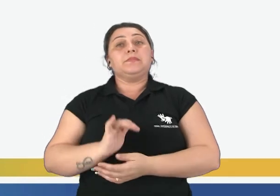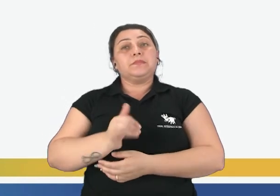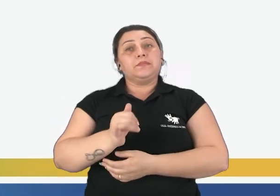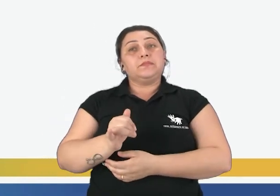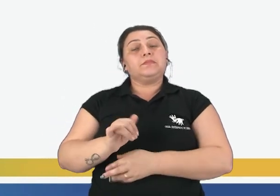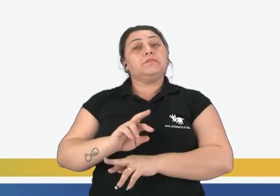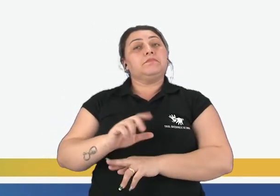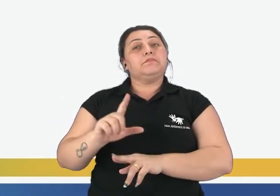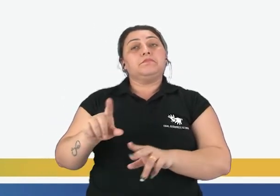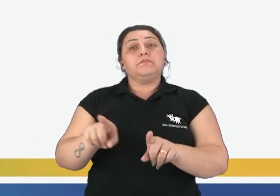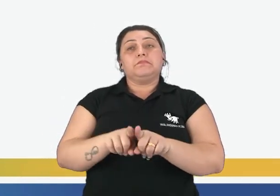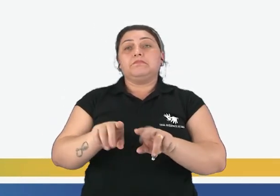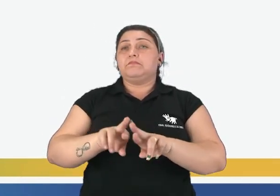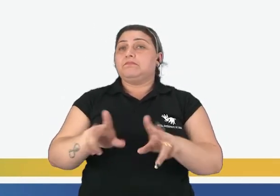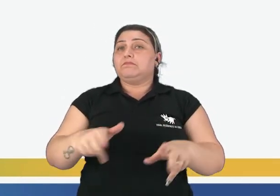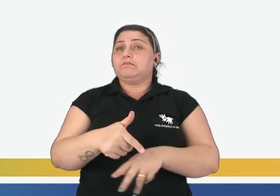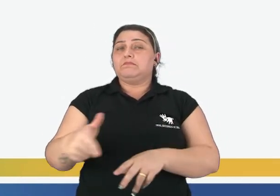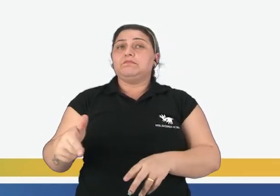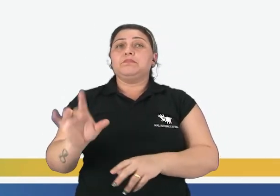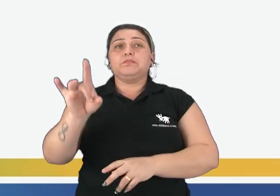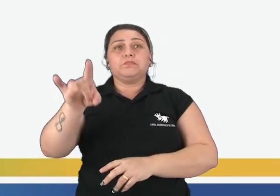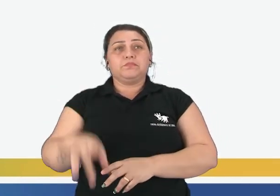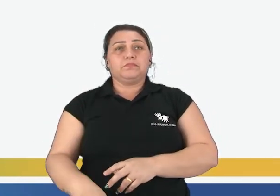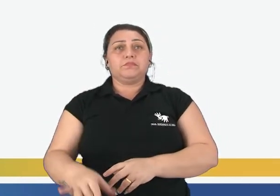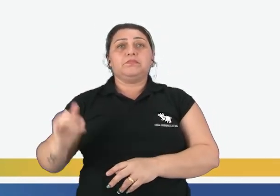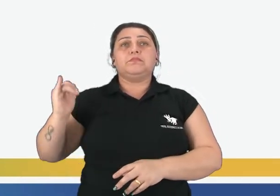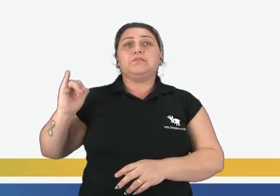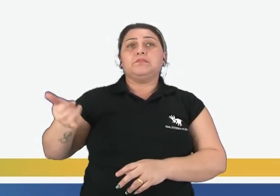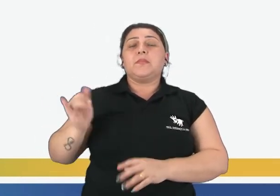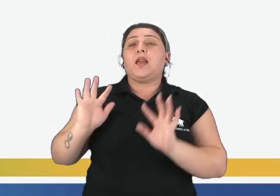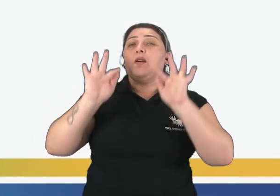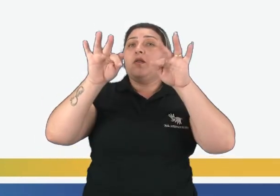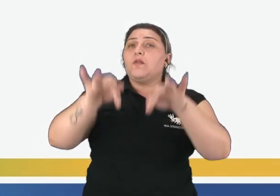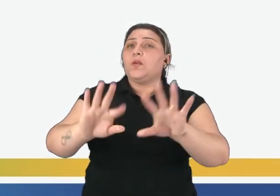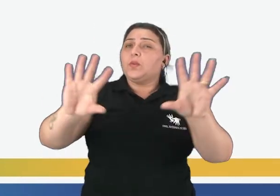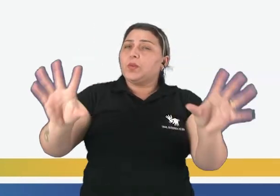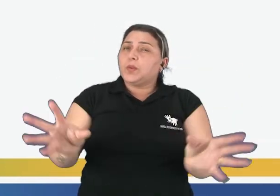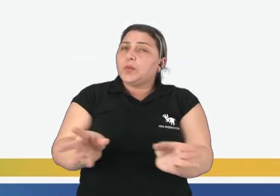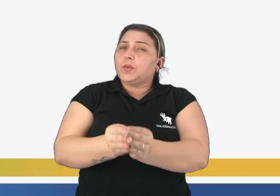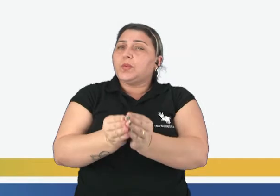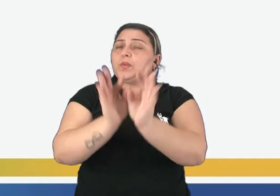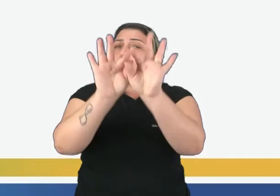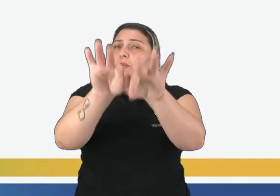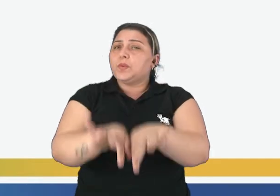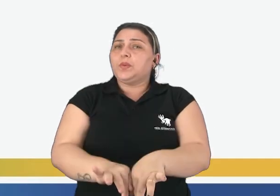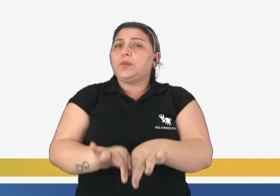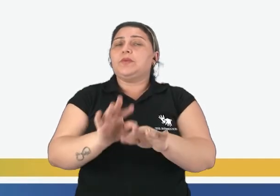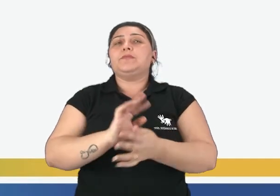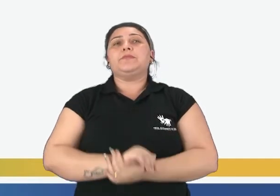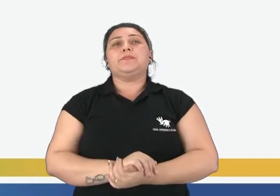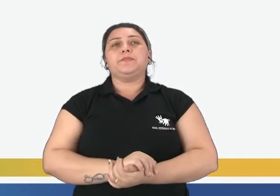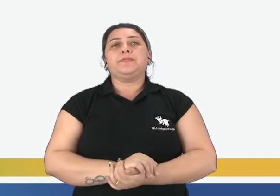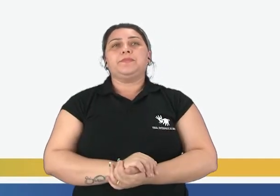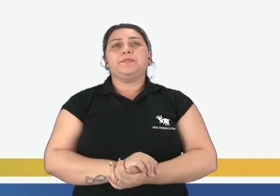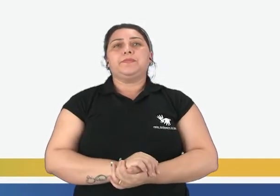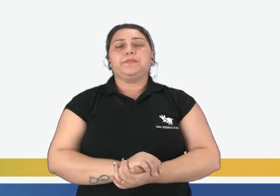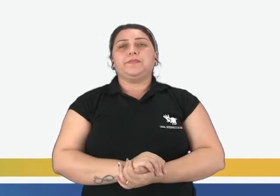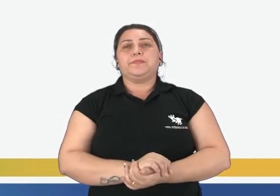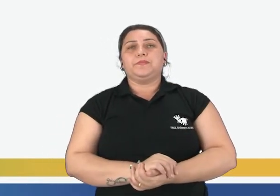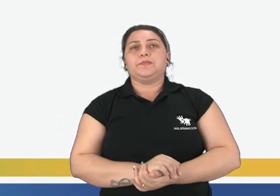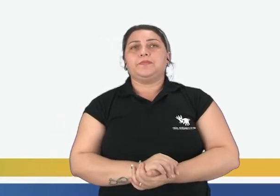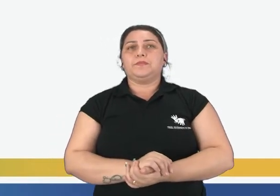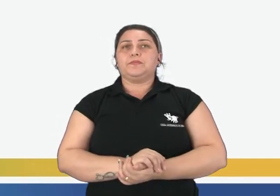no conto não é diferente tá e o último que nós vamos ver é o desfecho Ou seja a conclusão da